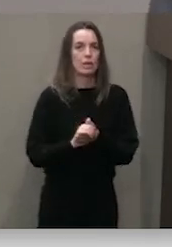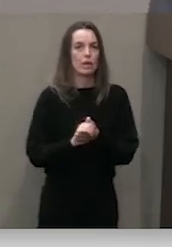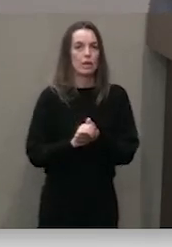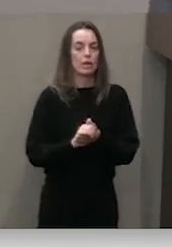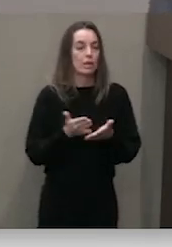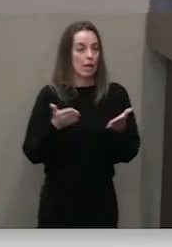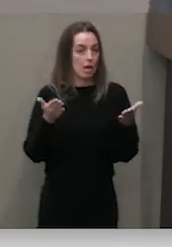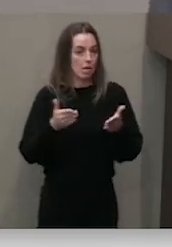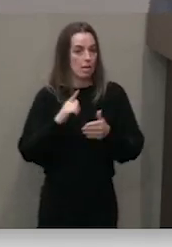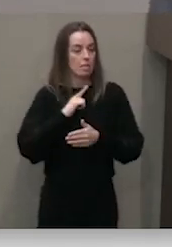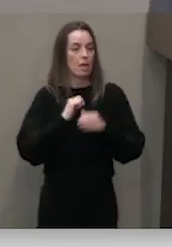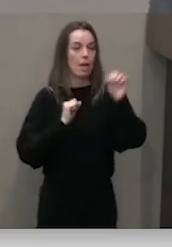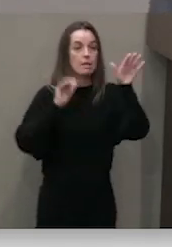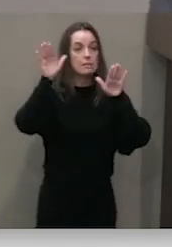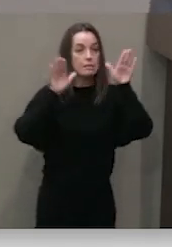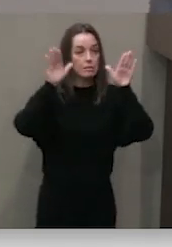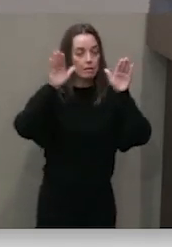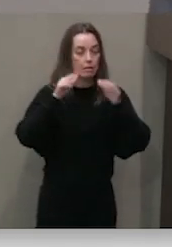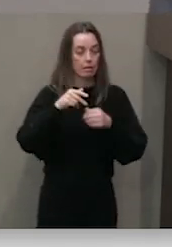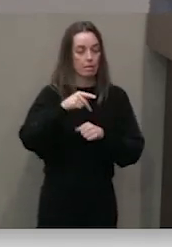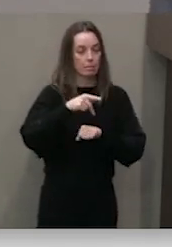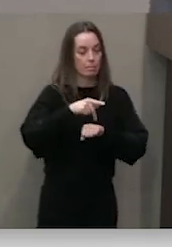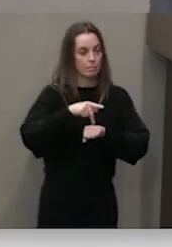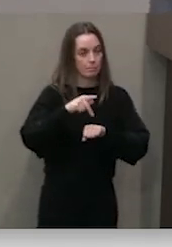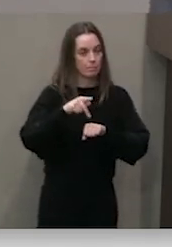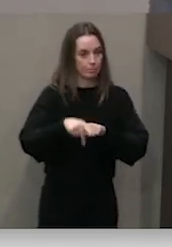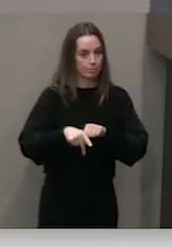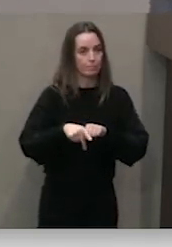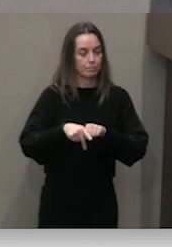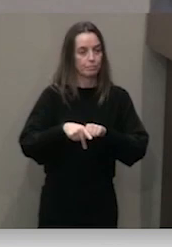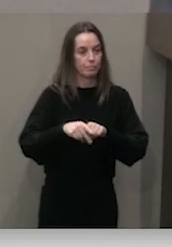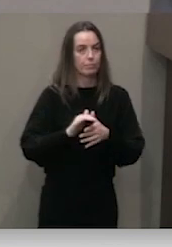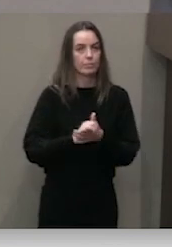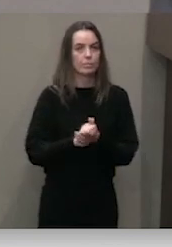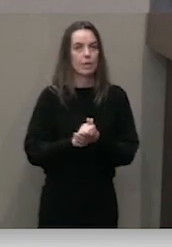ali no calendário de licitações da Prefeitura. Por isso,